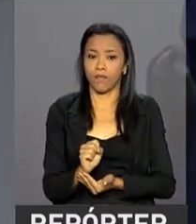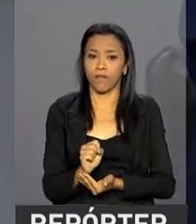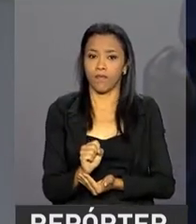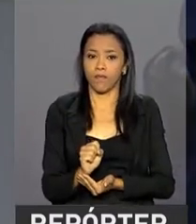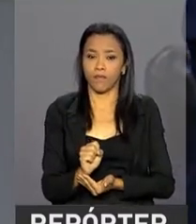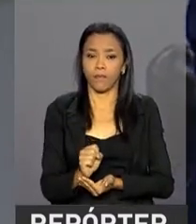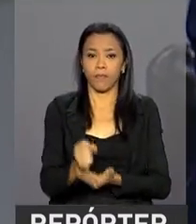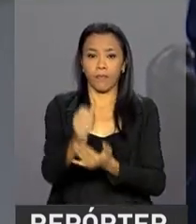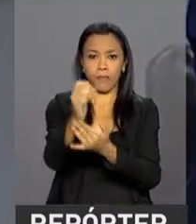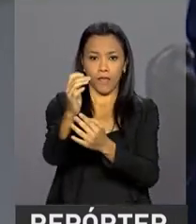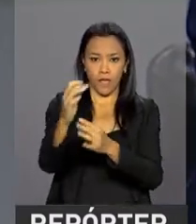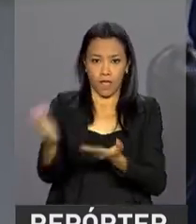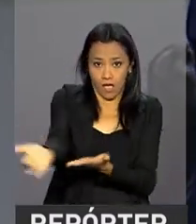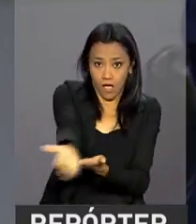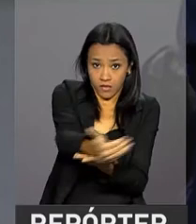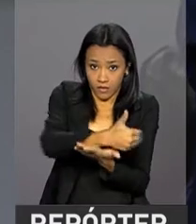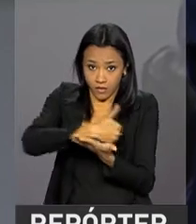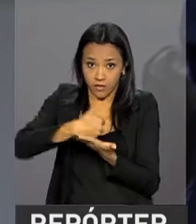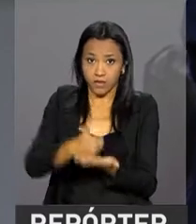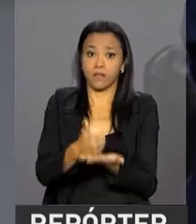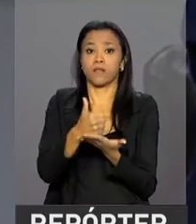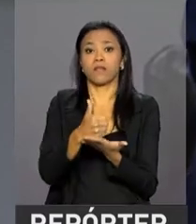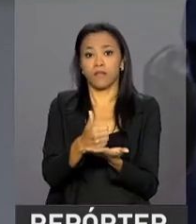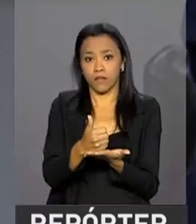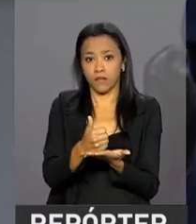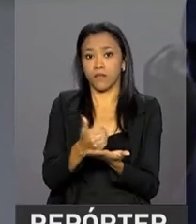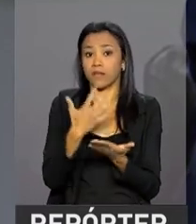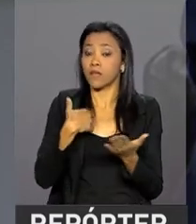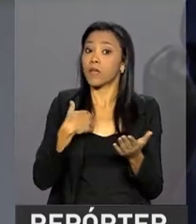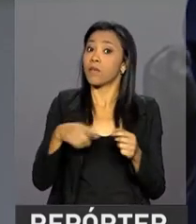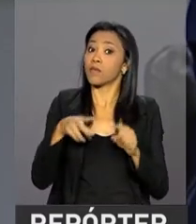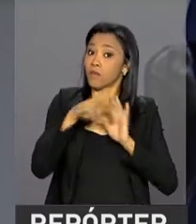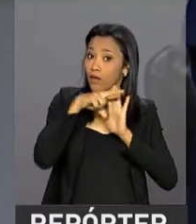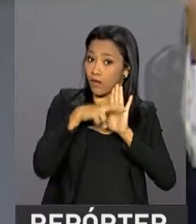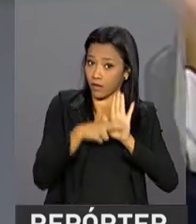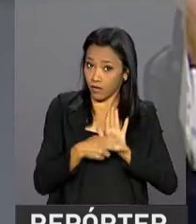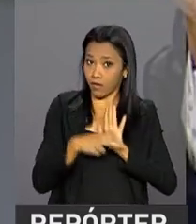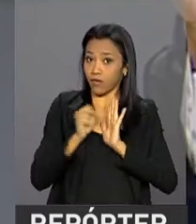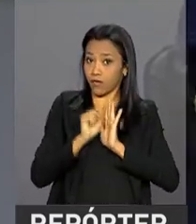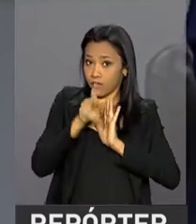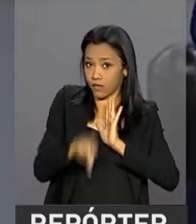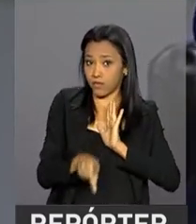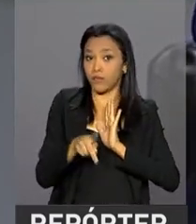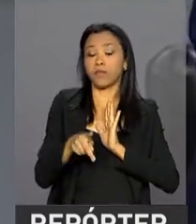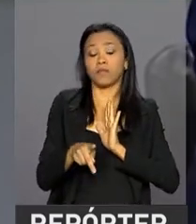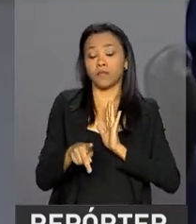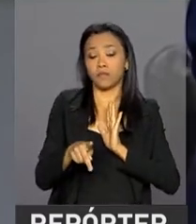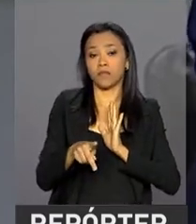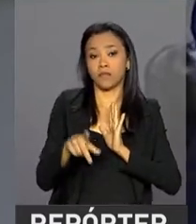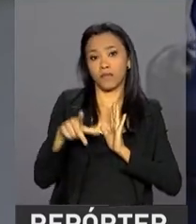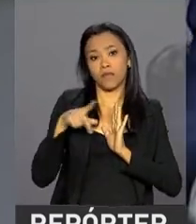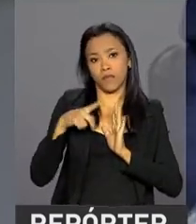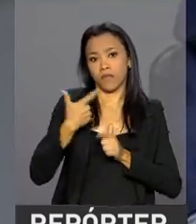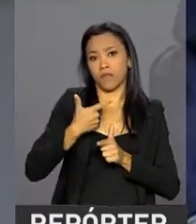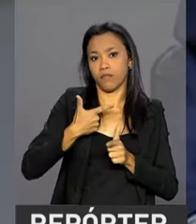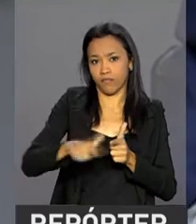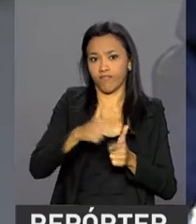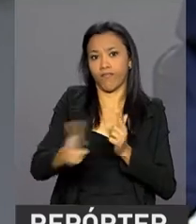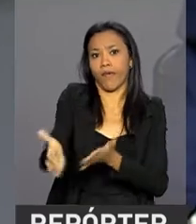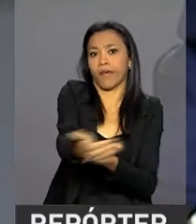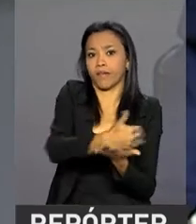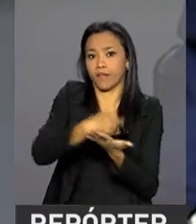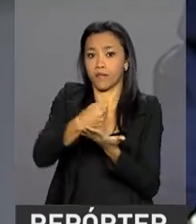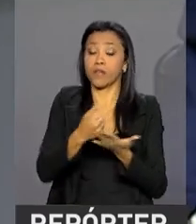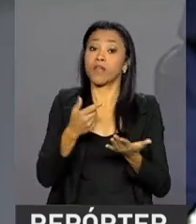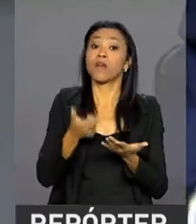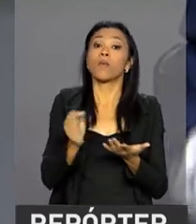a receita administrada mais o regime geral da Previdência, o efeito também na questão da arrecadação, lá gera